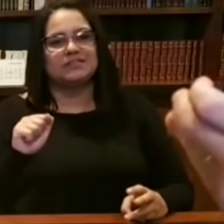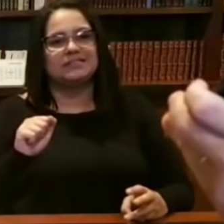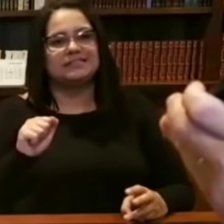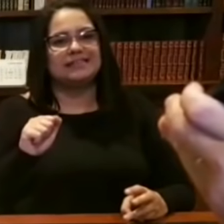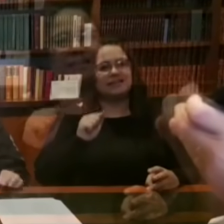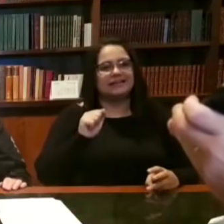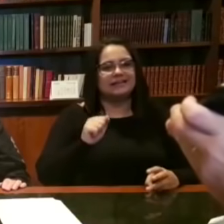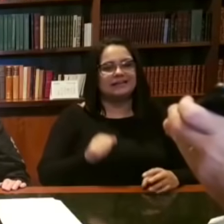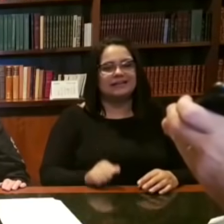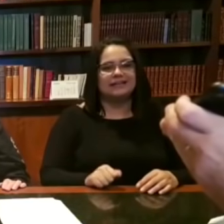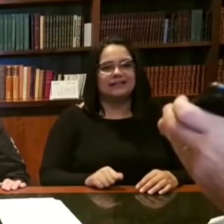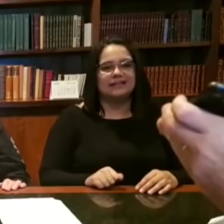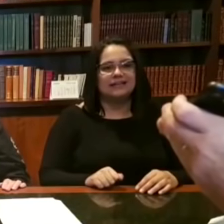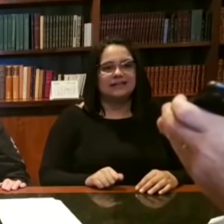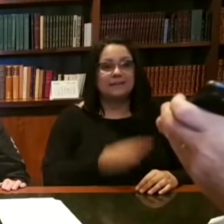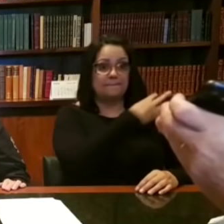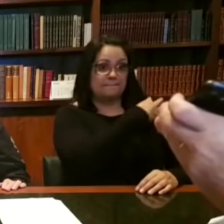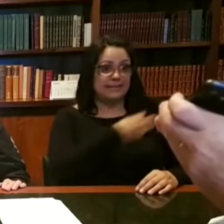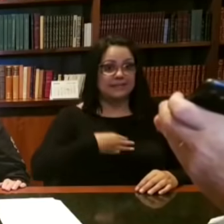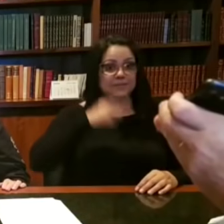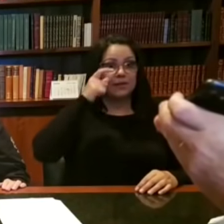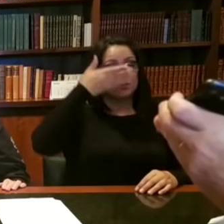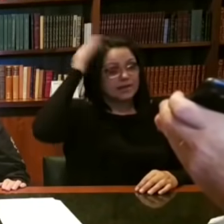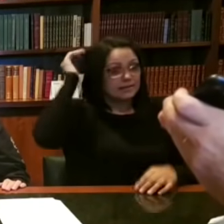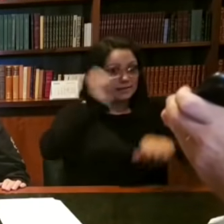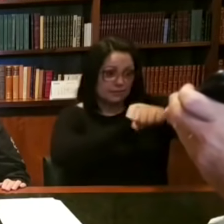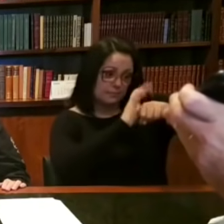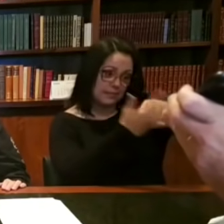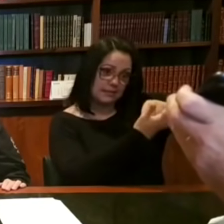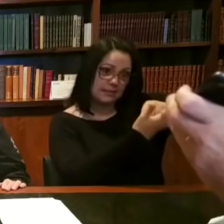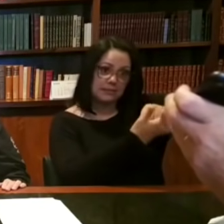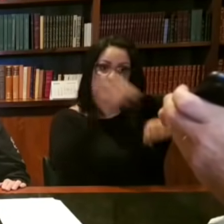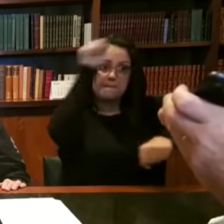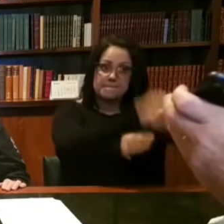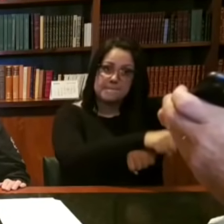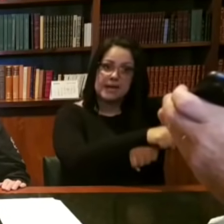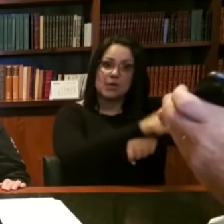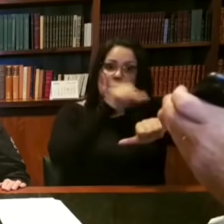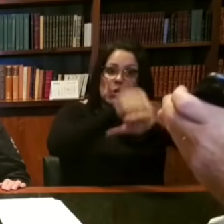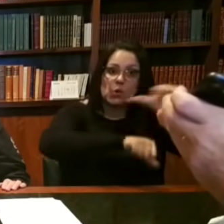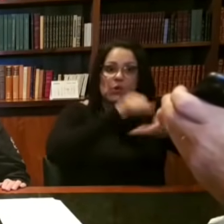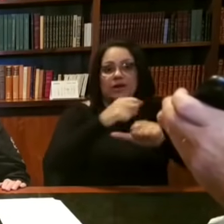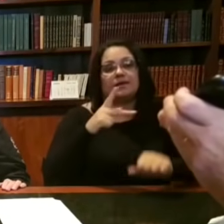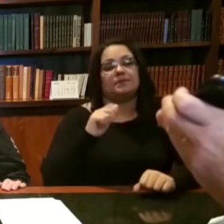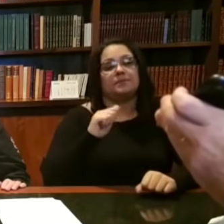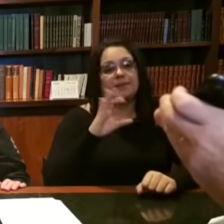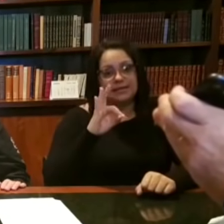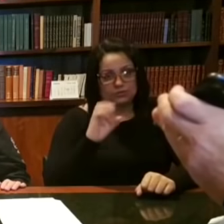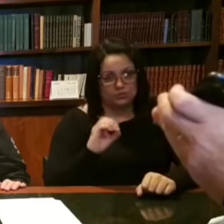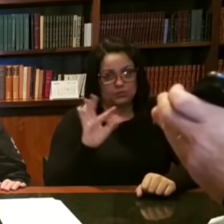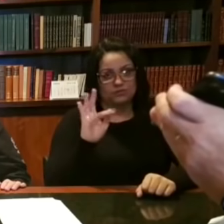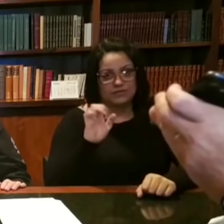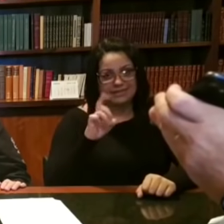Pingo no Z. A pandemia interrompeu aí uma grande reforma que o governo estava iniciando, que é do Pacto Federativo. Sim. Que